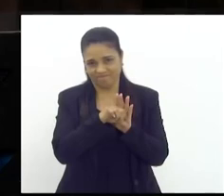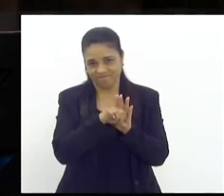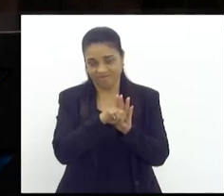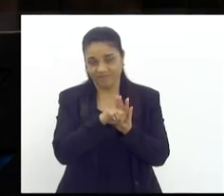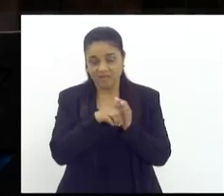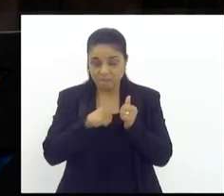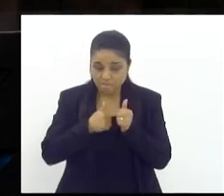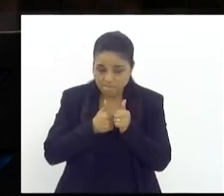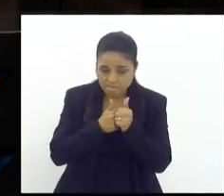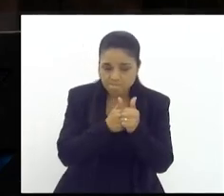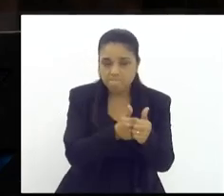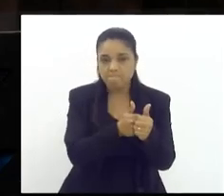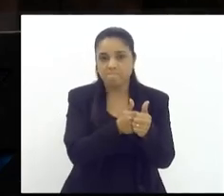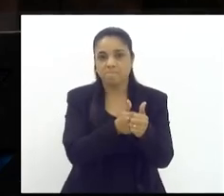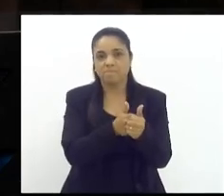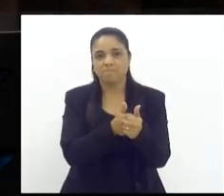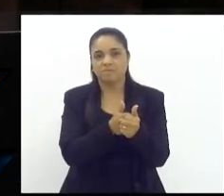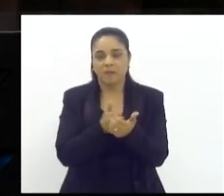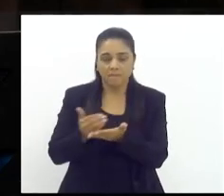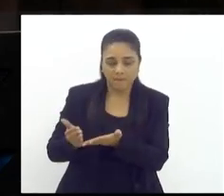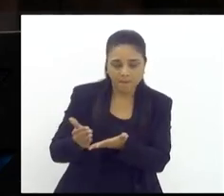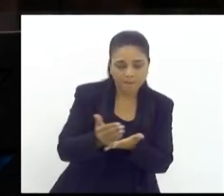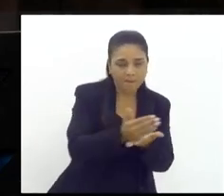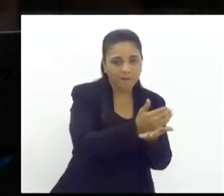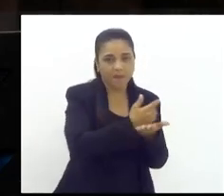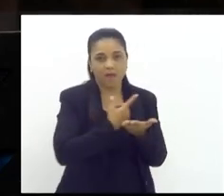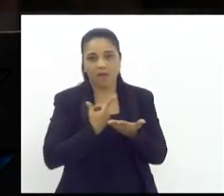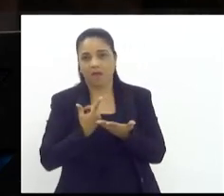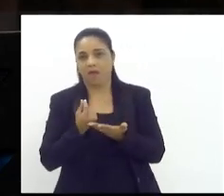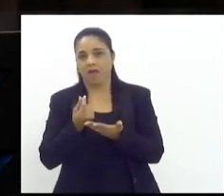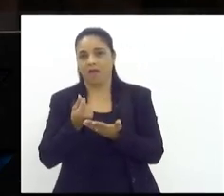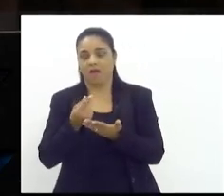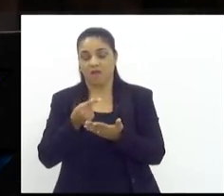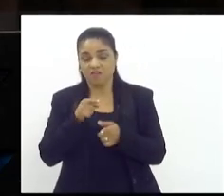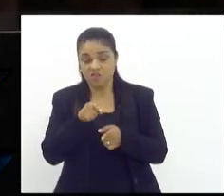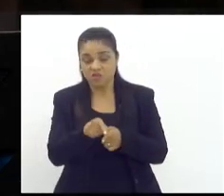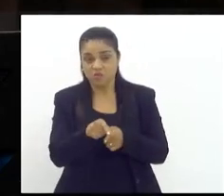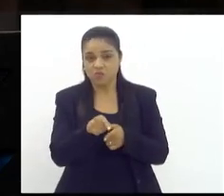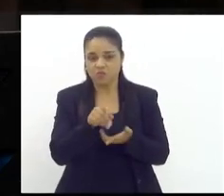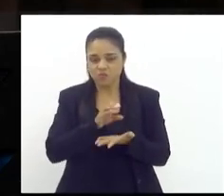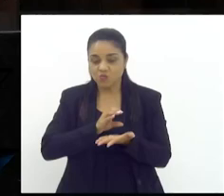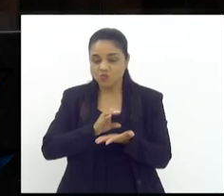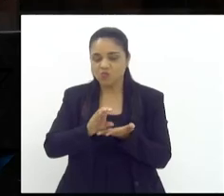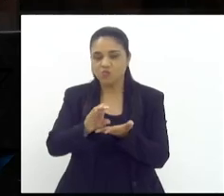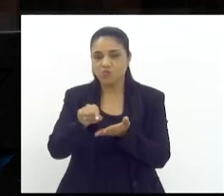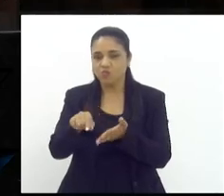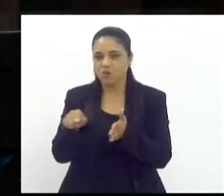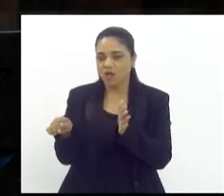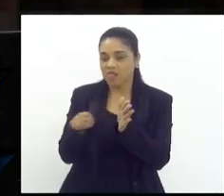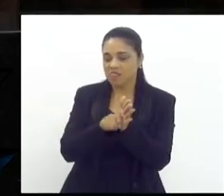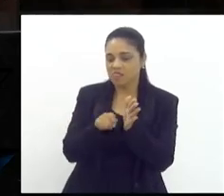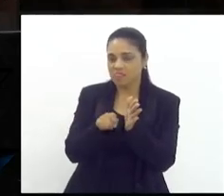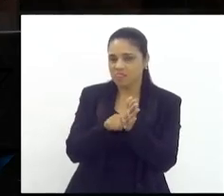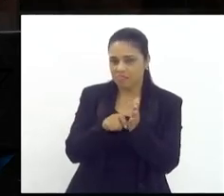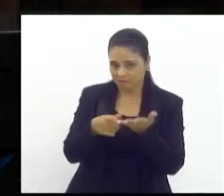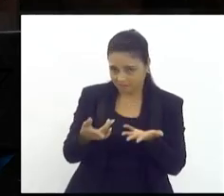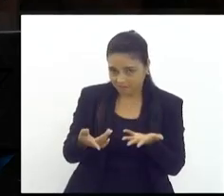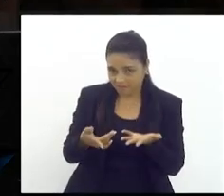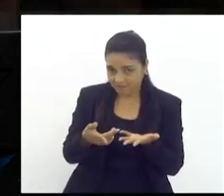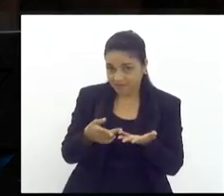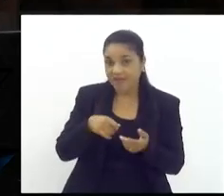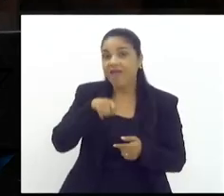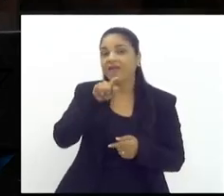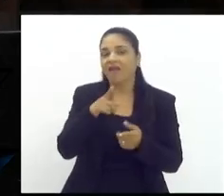perceba o dinheiro os financiadores do narcotráfico quem